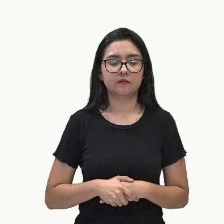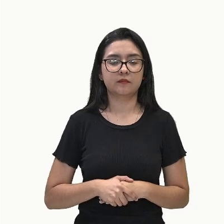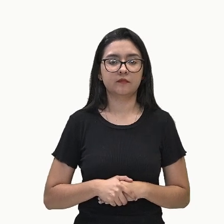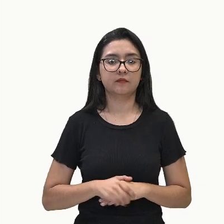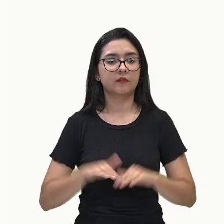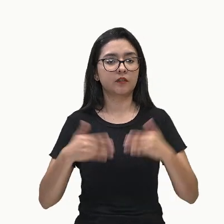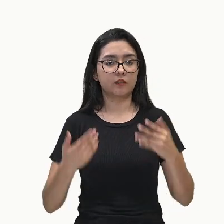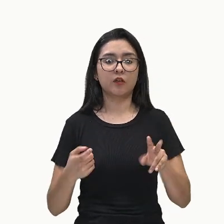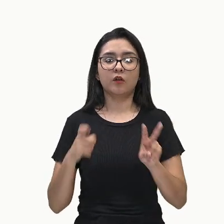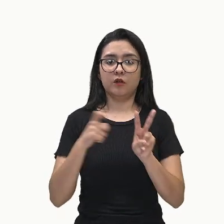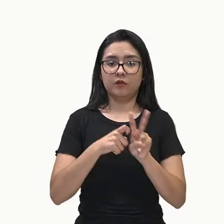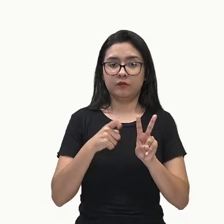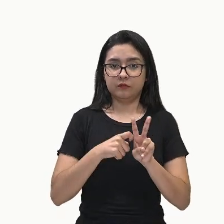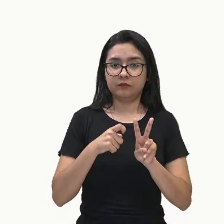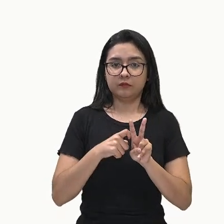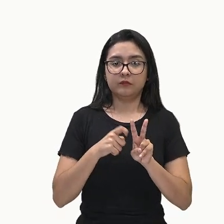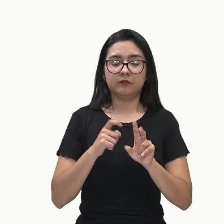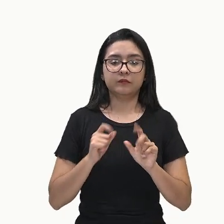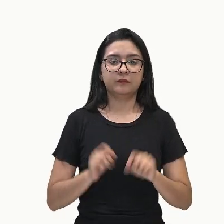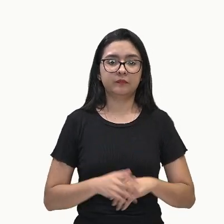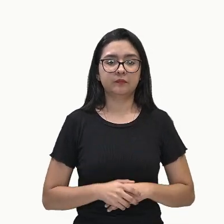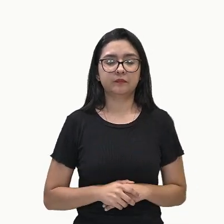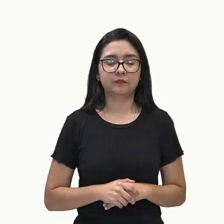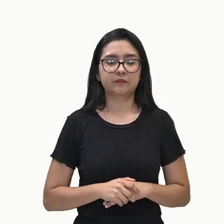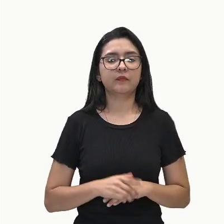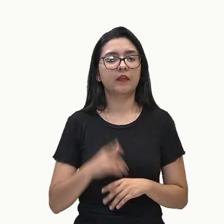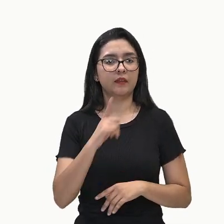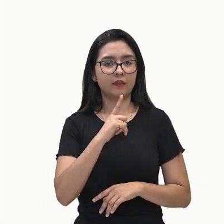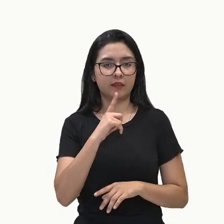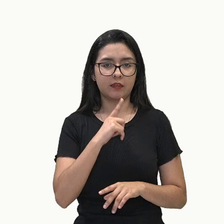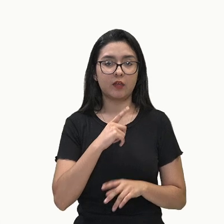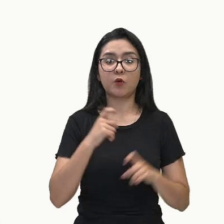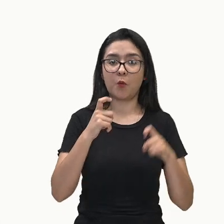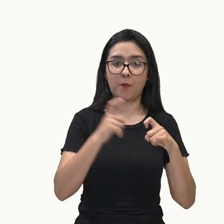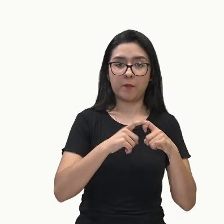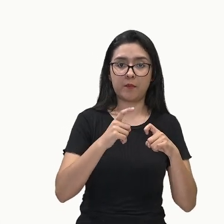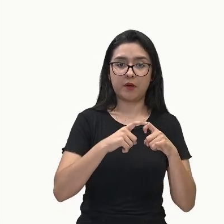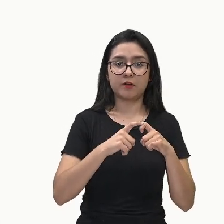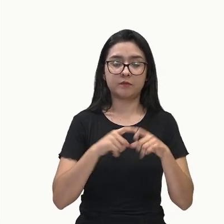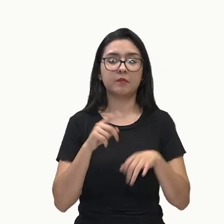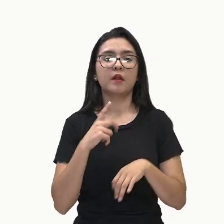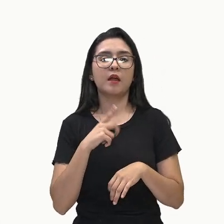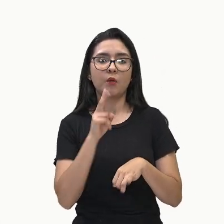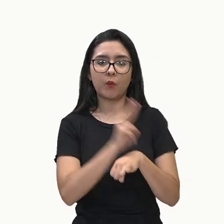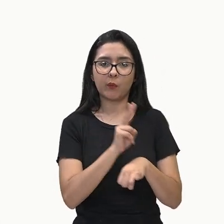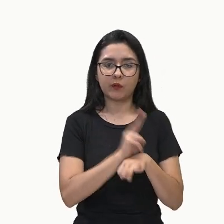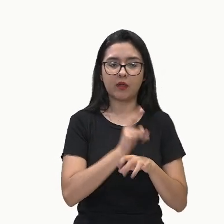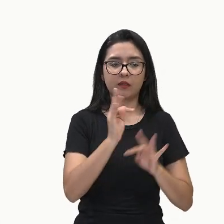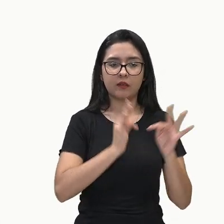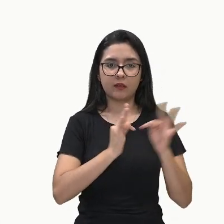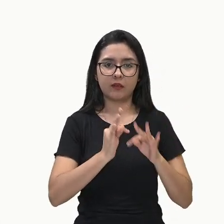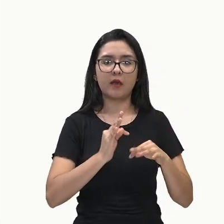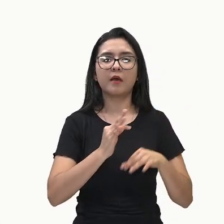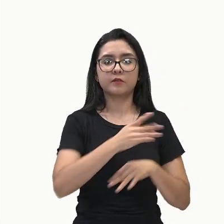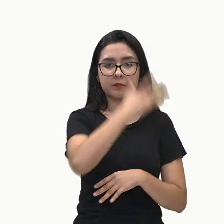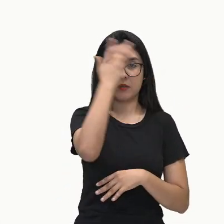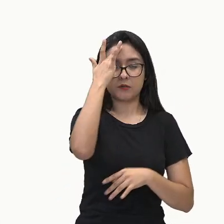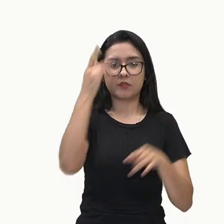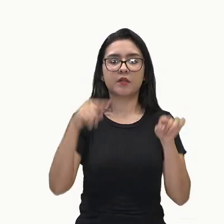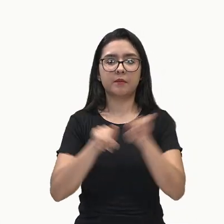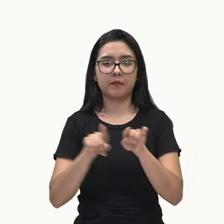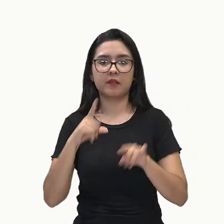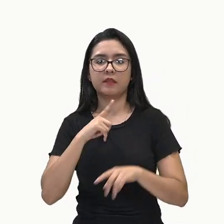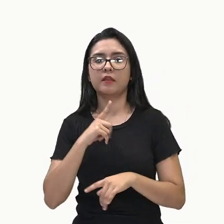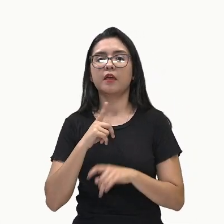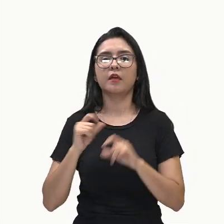um médico cuidando de pessoas e um médico veterinário aí cuidando de los animales. Então,